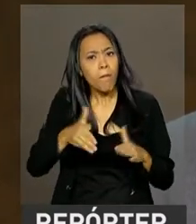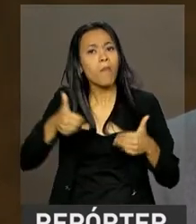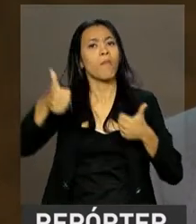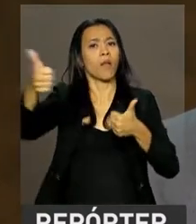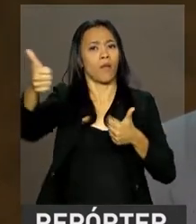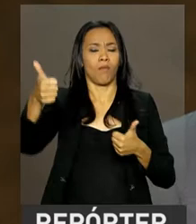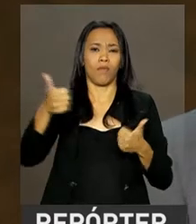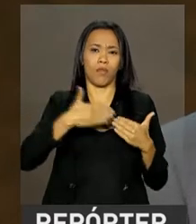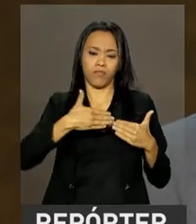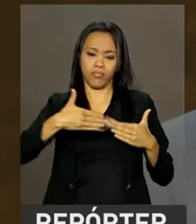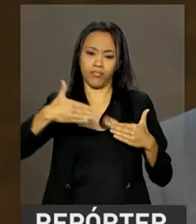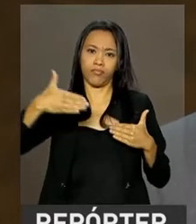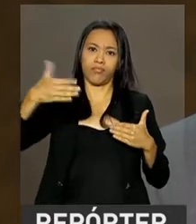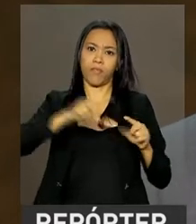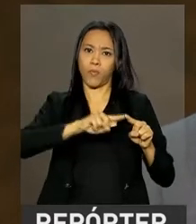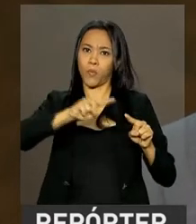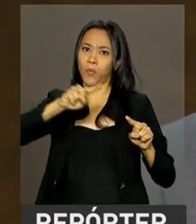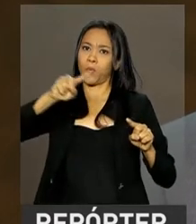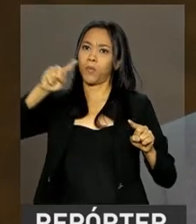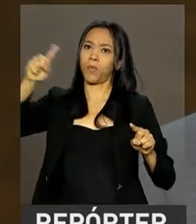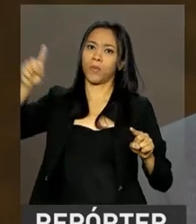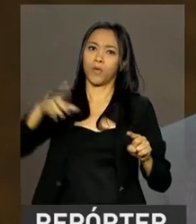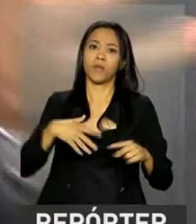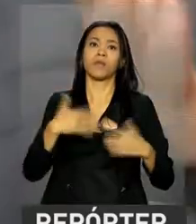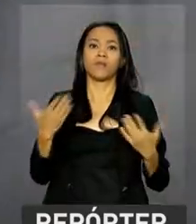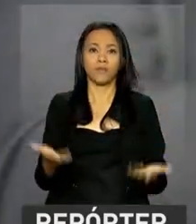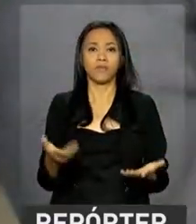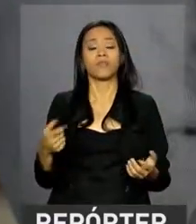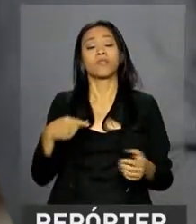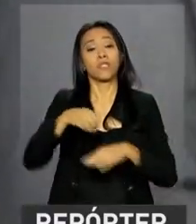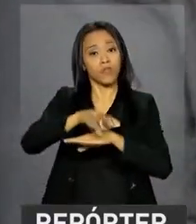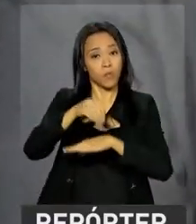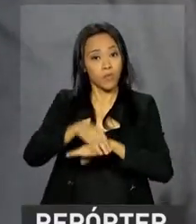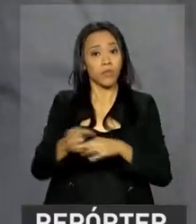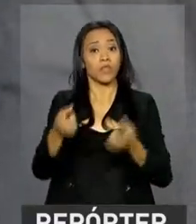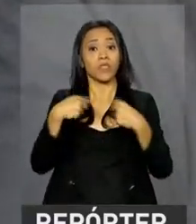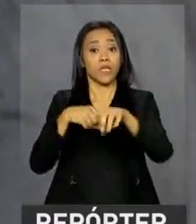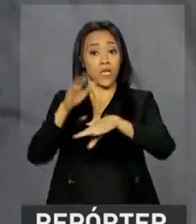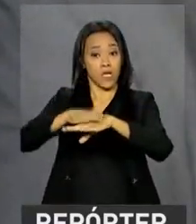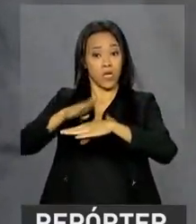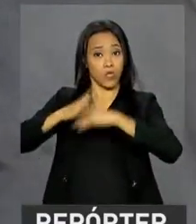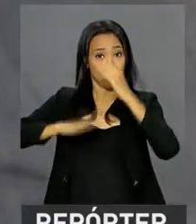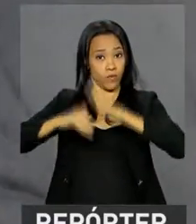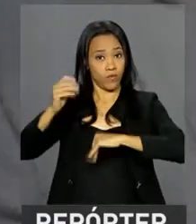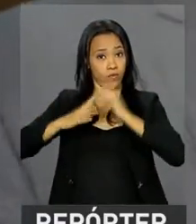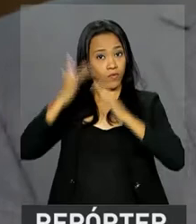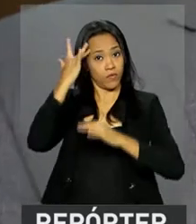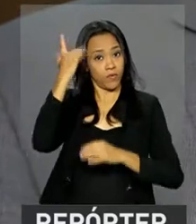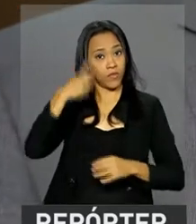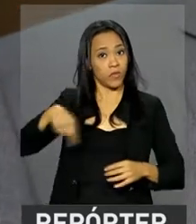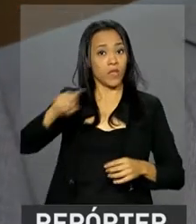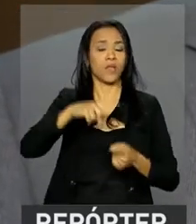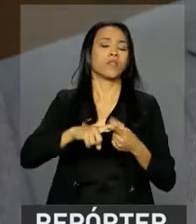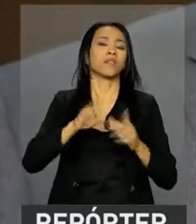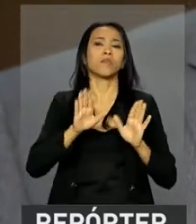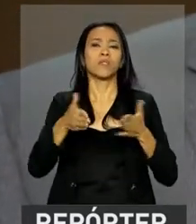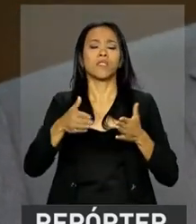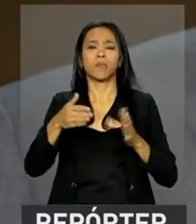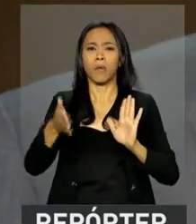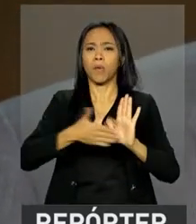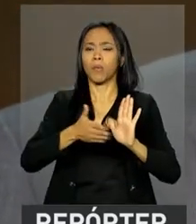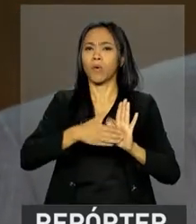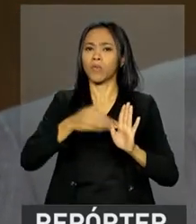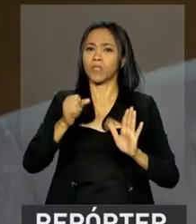né, que está sendo observada agora com os dados do IBCBR. Segundo especialistas, reformas em curso, como o da Previdência, têm